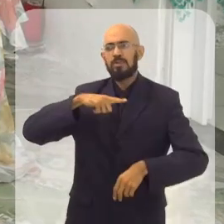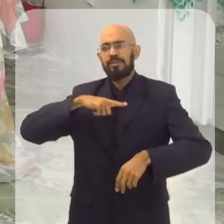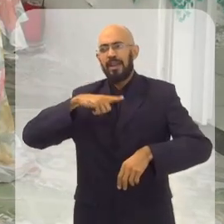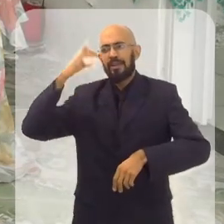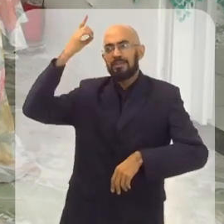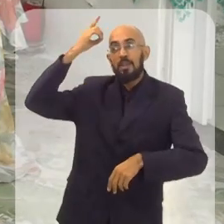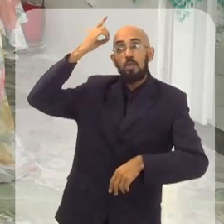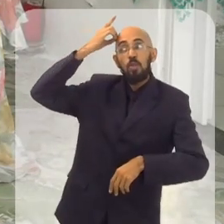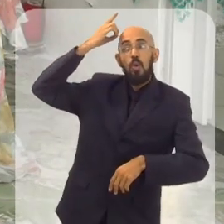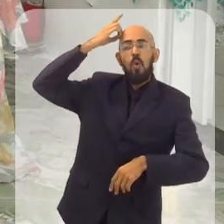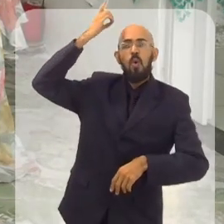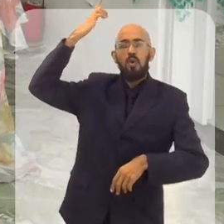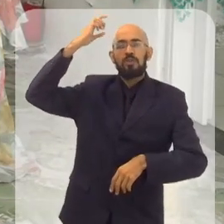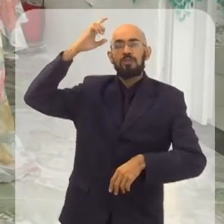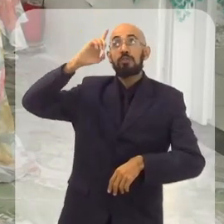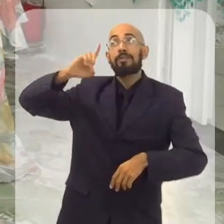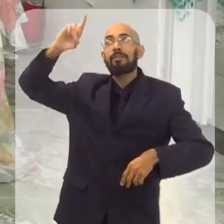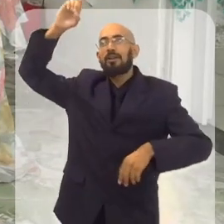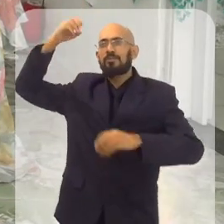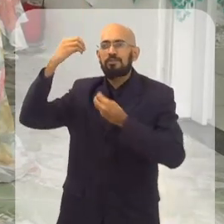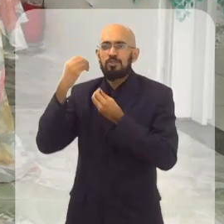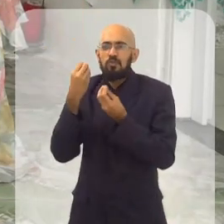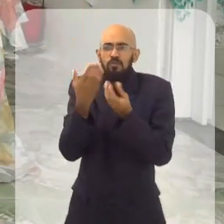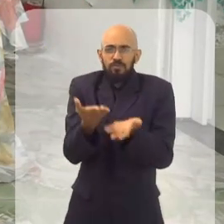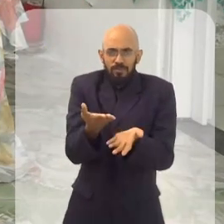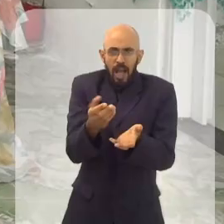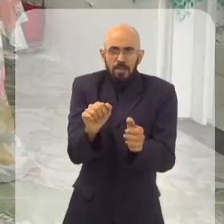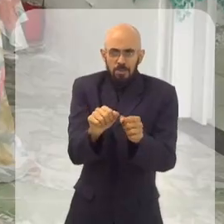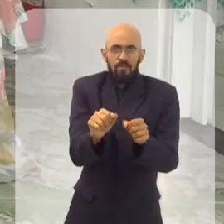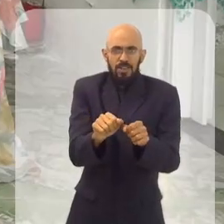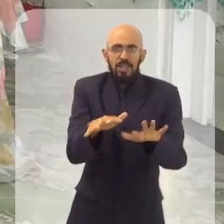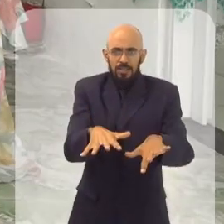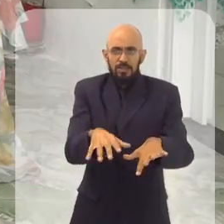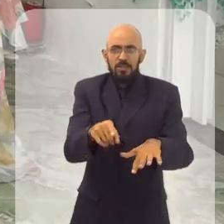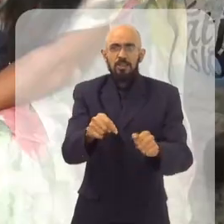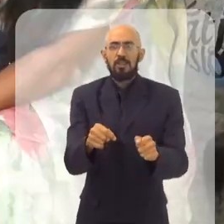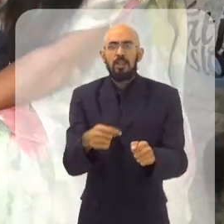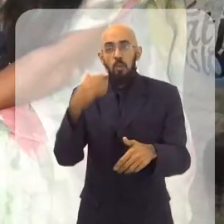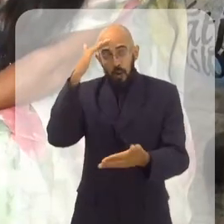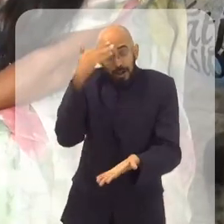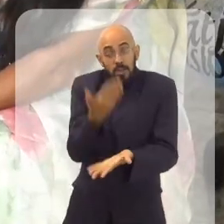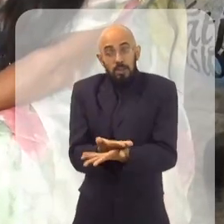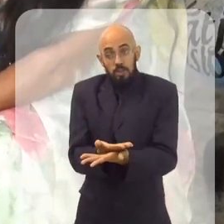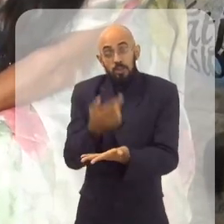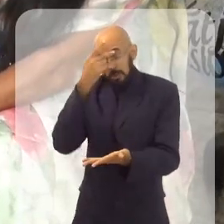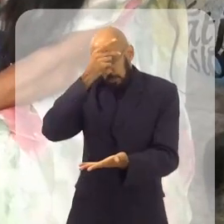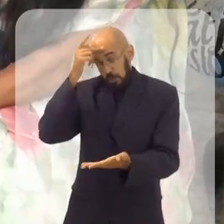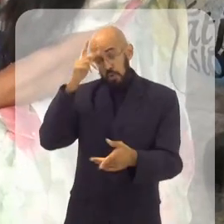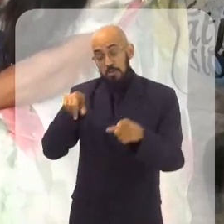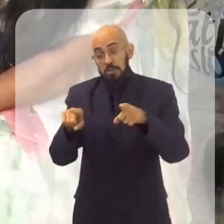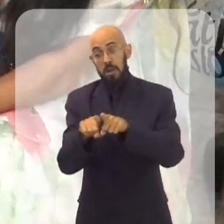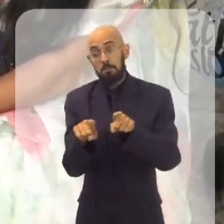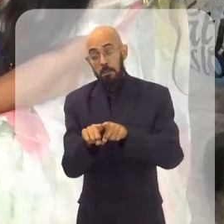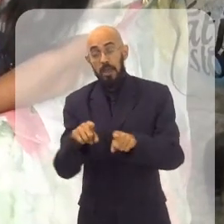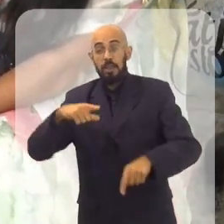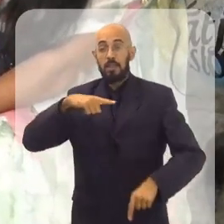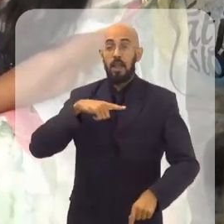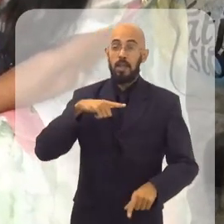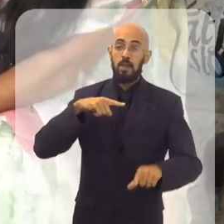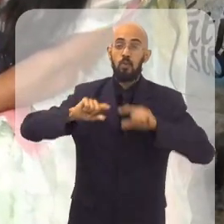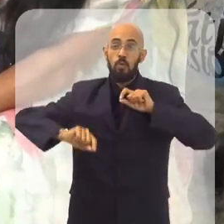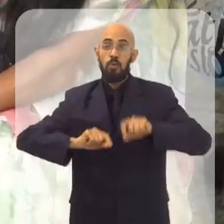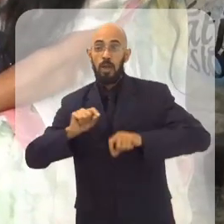essa graça divina de fazer isso. Então, eu acredito que as pessoas também